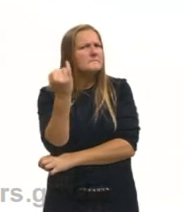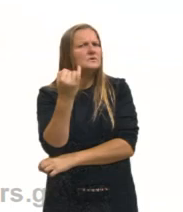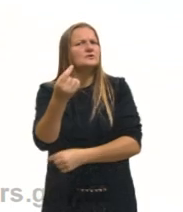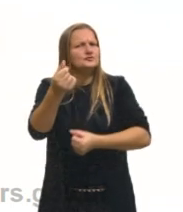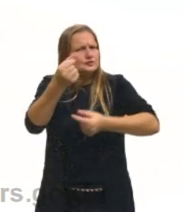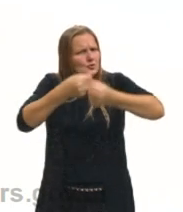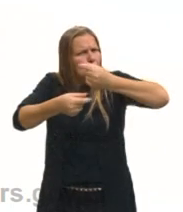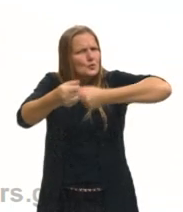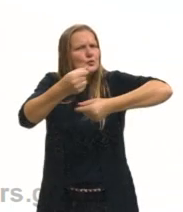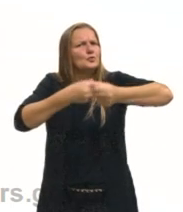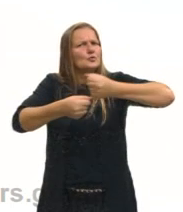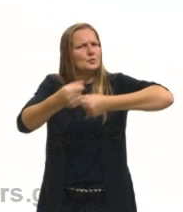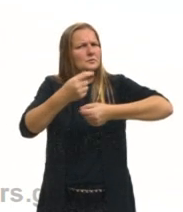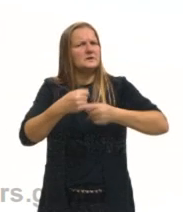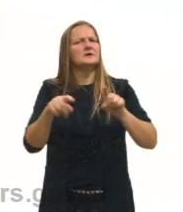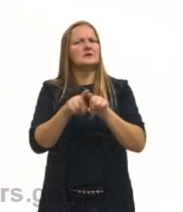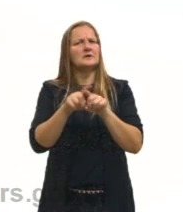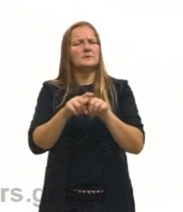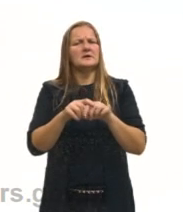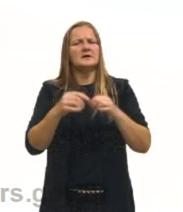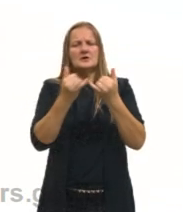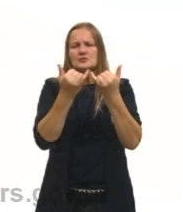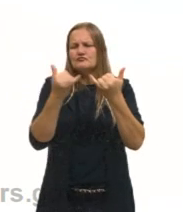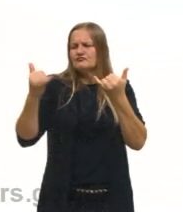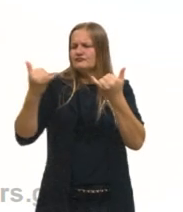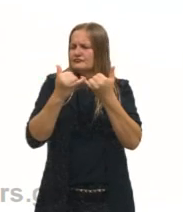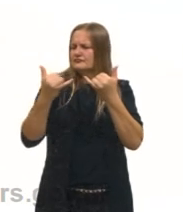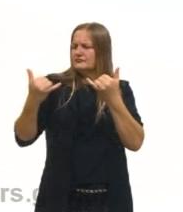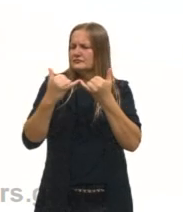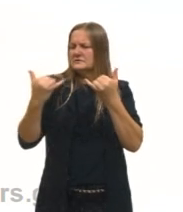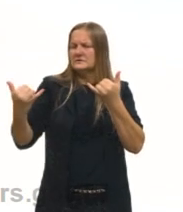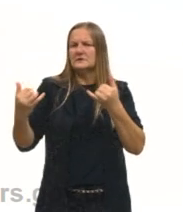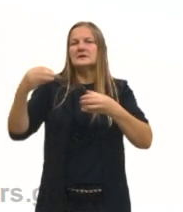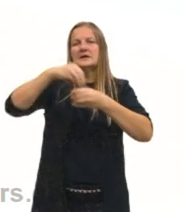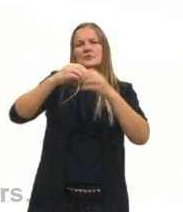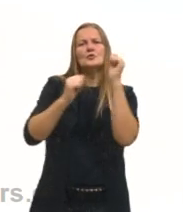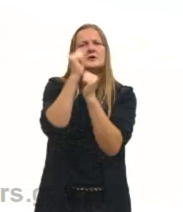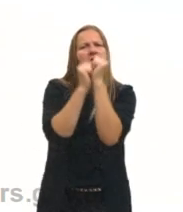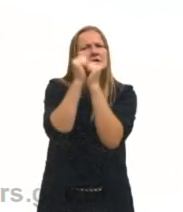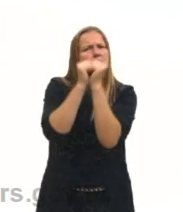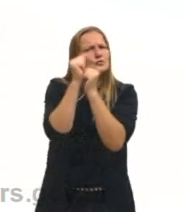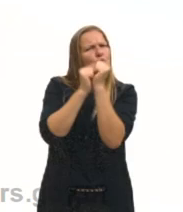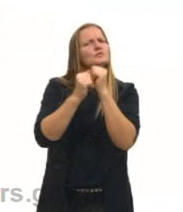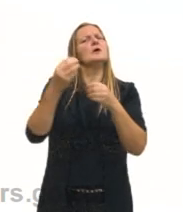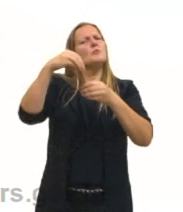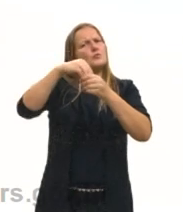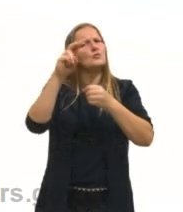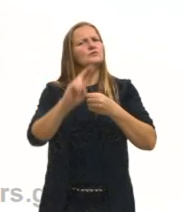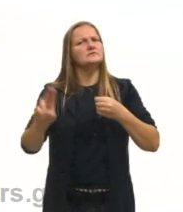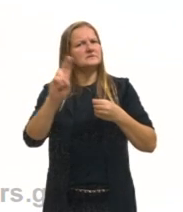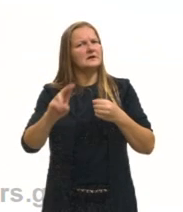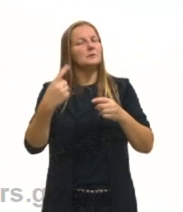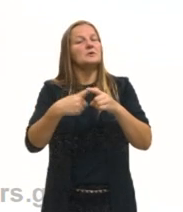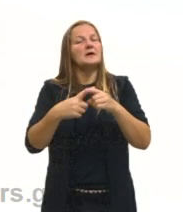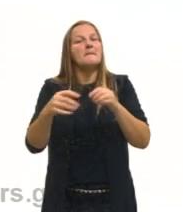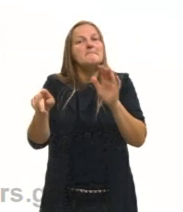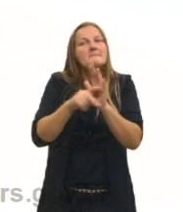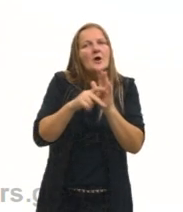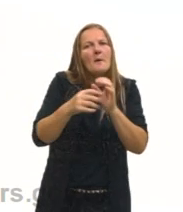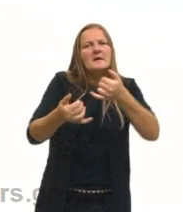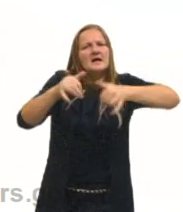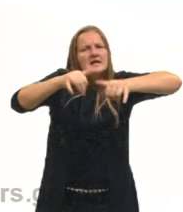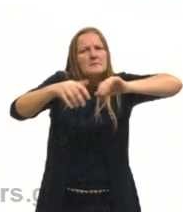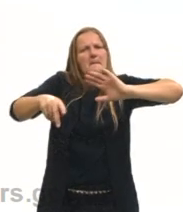metalurgia na produção na produção de supercondutores e em Outras aplicações na indústria de ponta exatamente pelas propriedades químicas e físicas